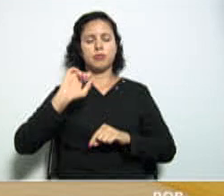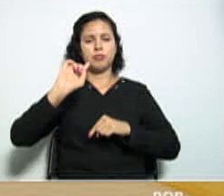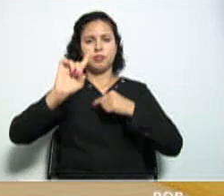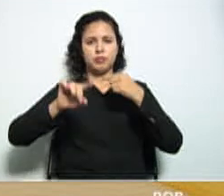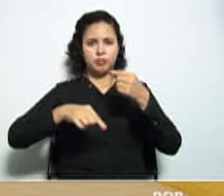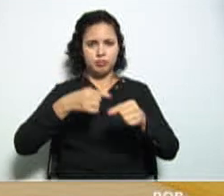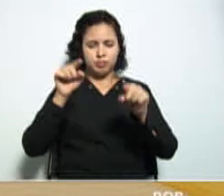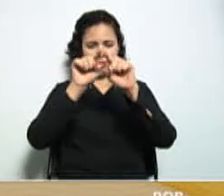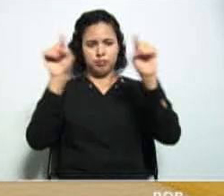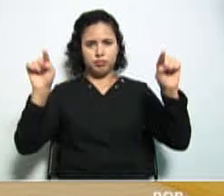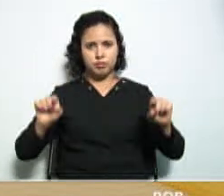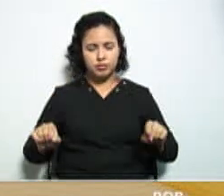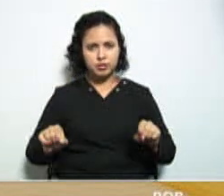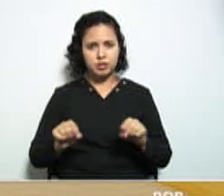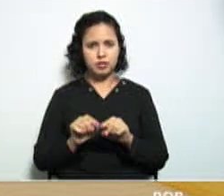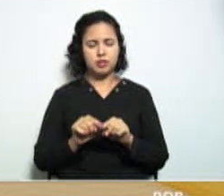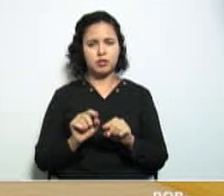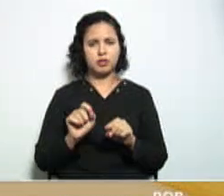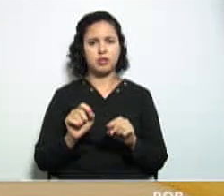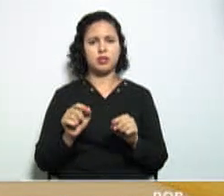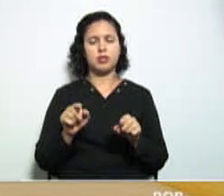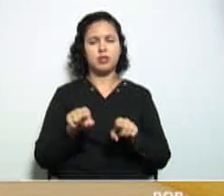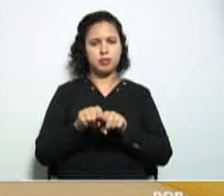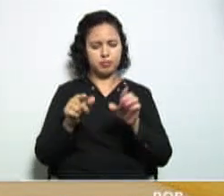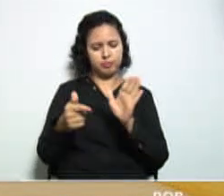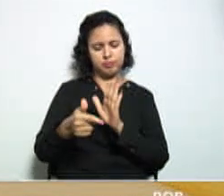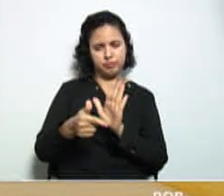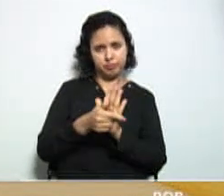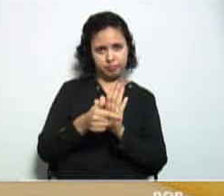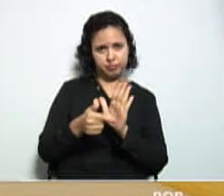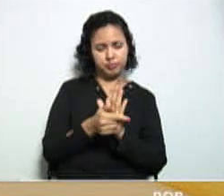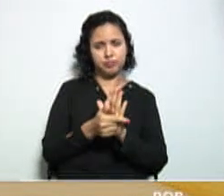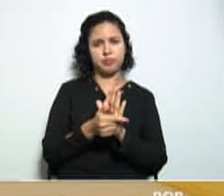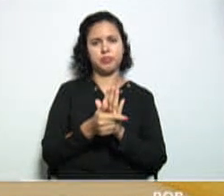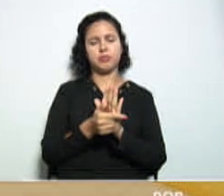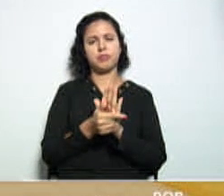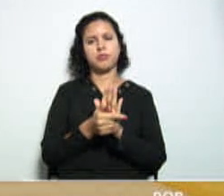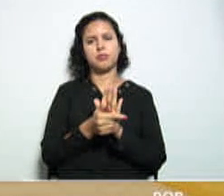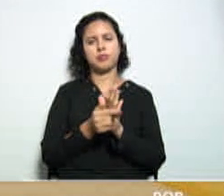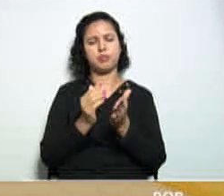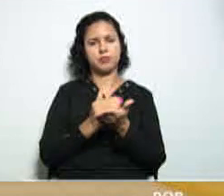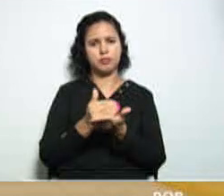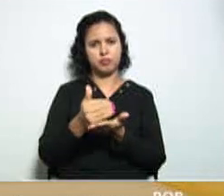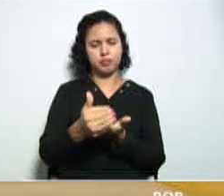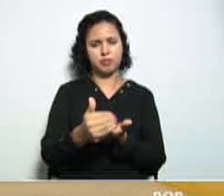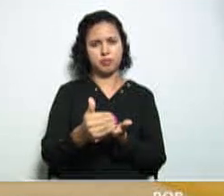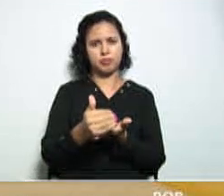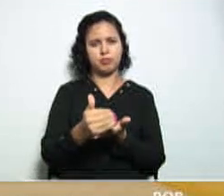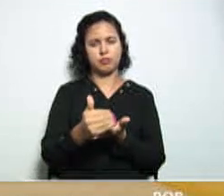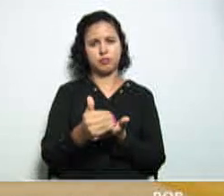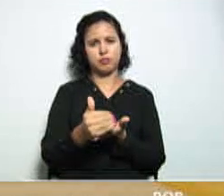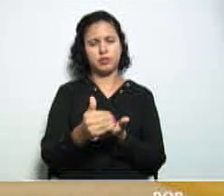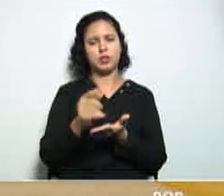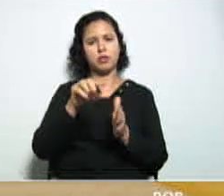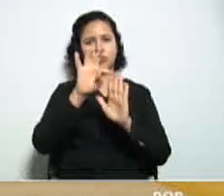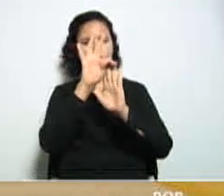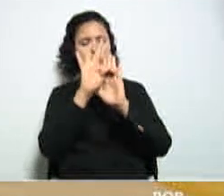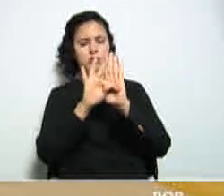da margem e do papel, nós vamos fazer a configuração do corpo do